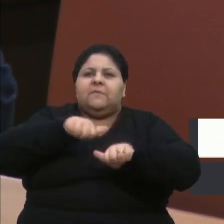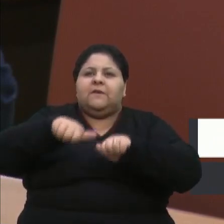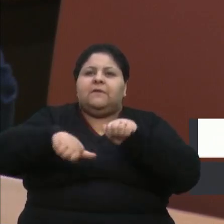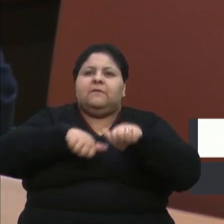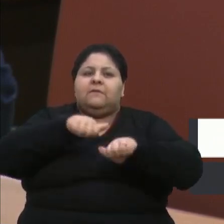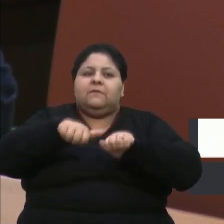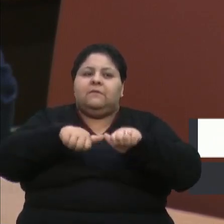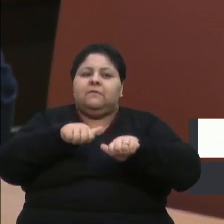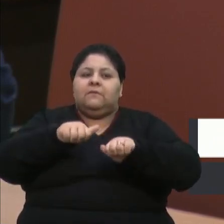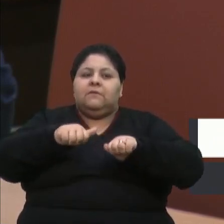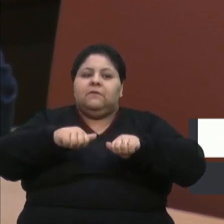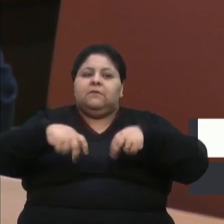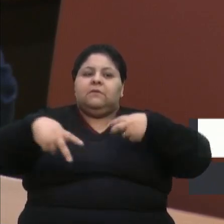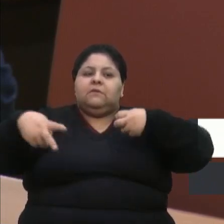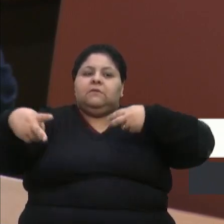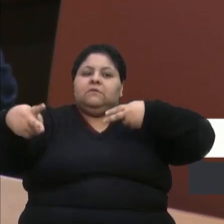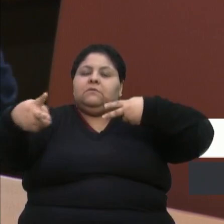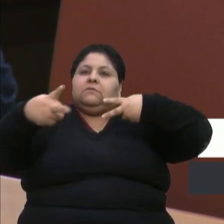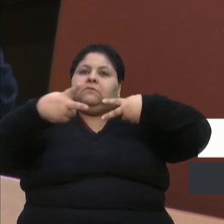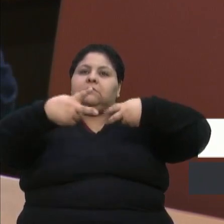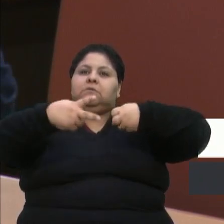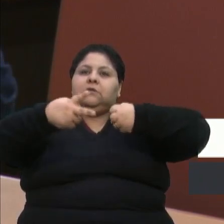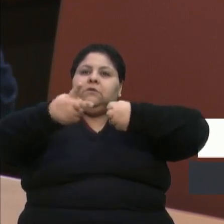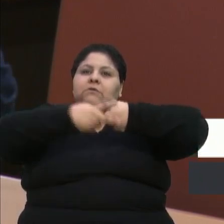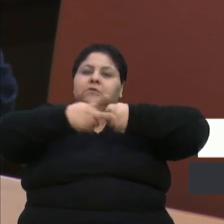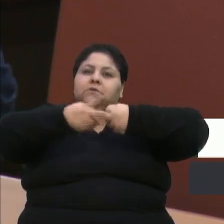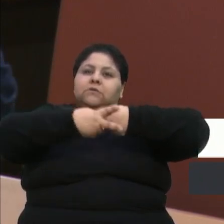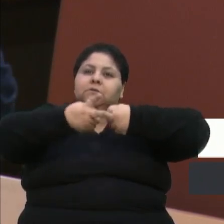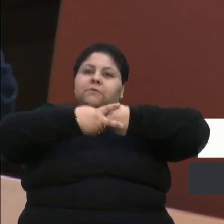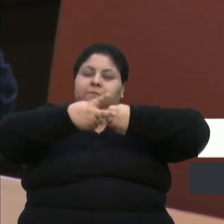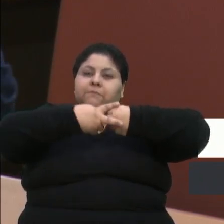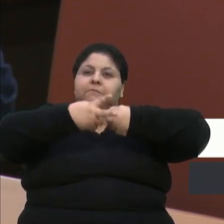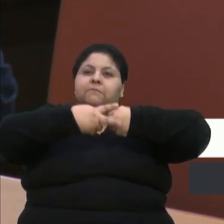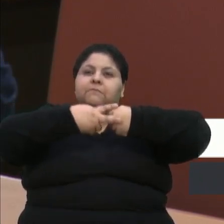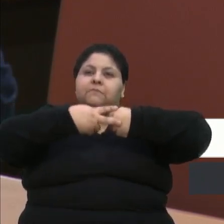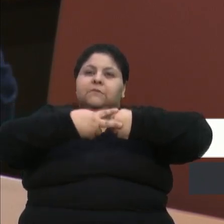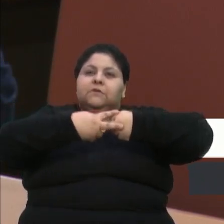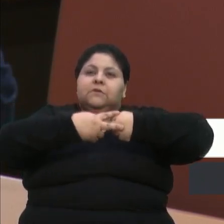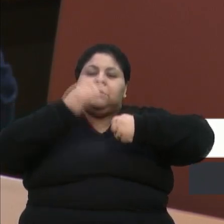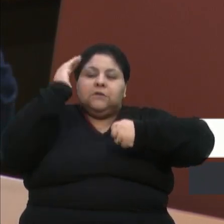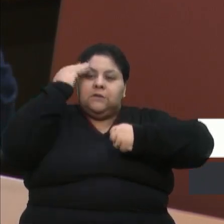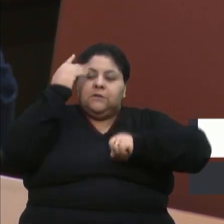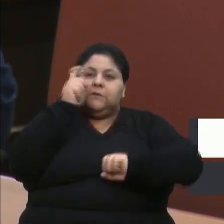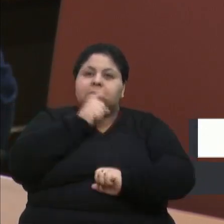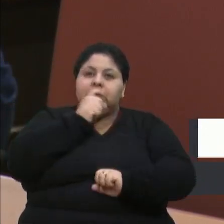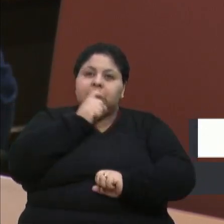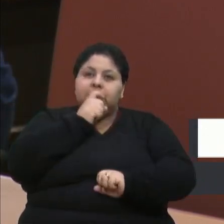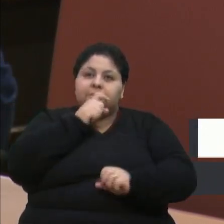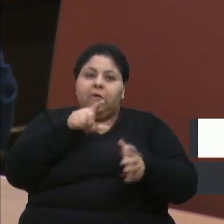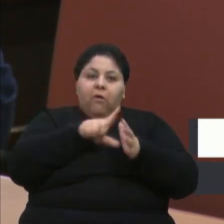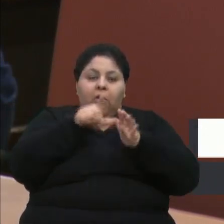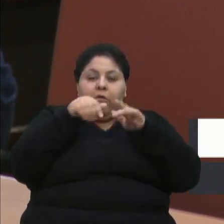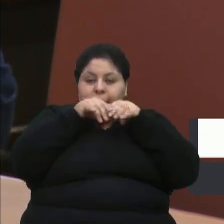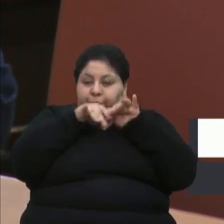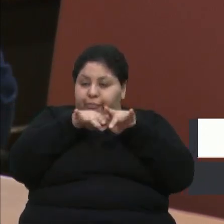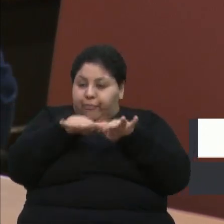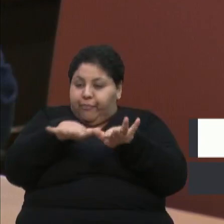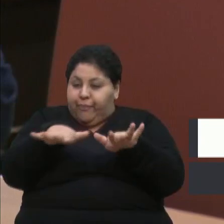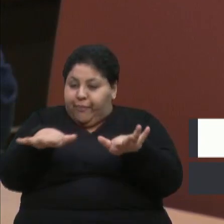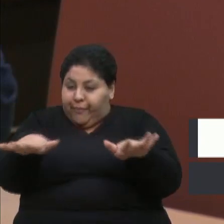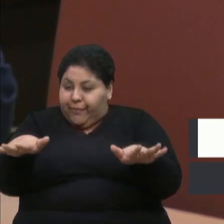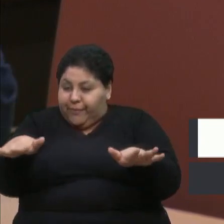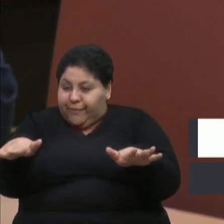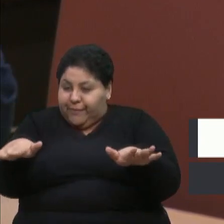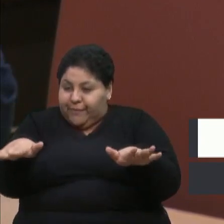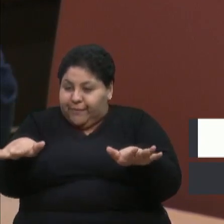para acessar o edifício, a gente sabe que isso é mentira, mas que se disseminou, e depois que isso cai na boca do público,